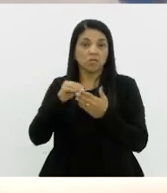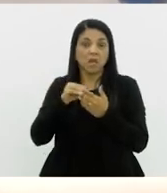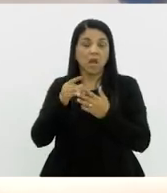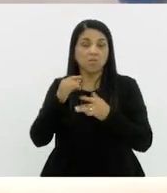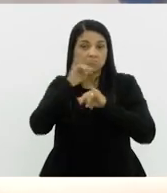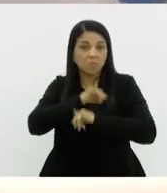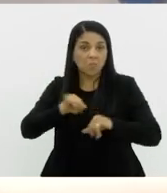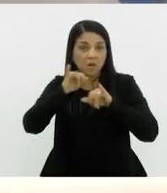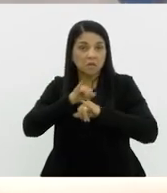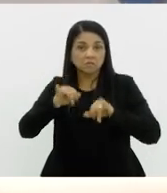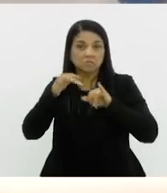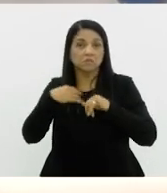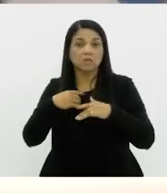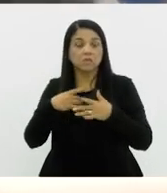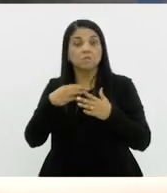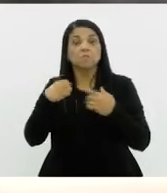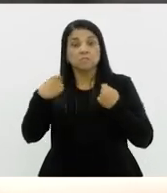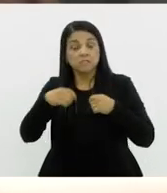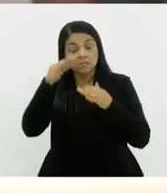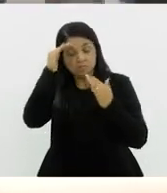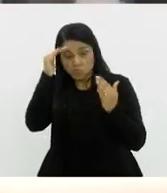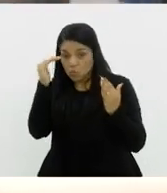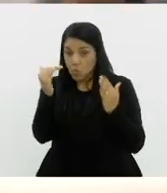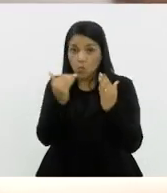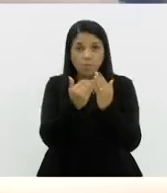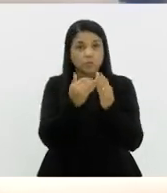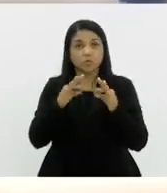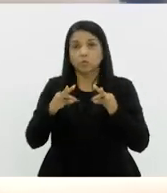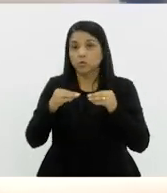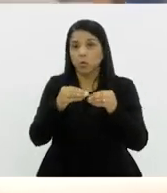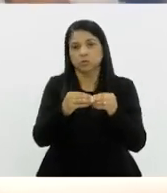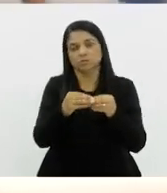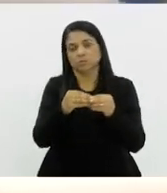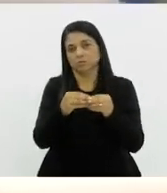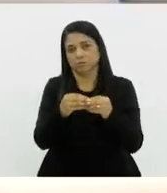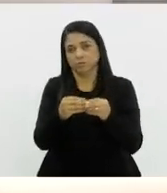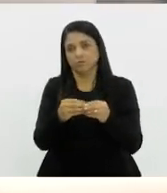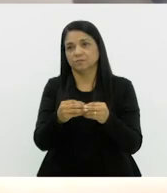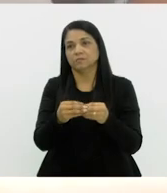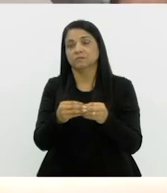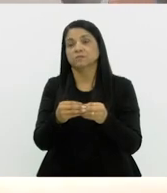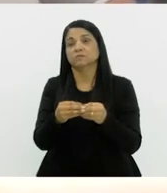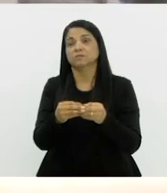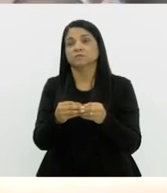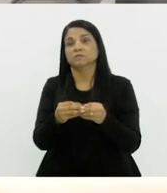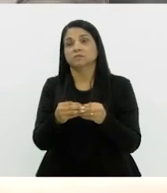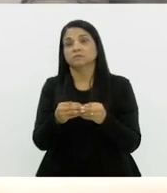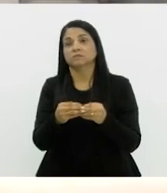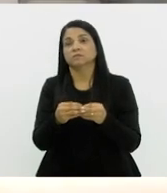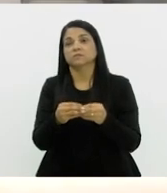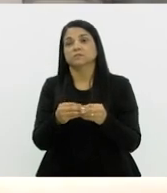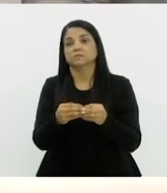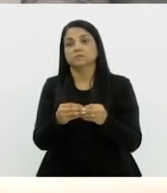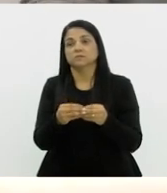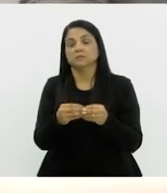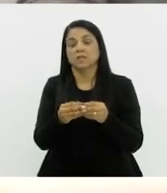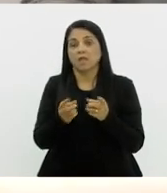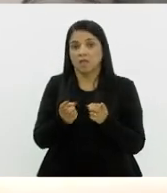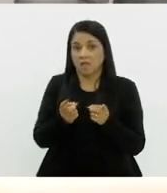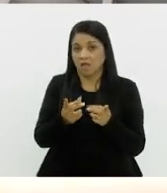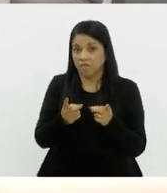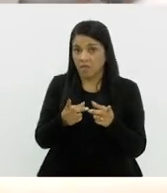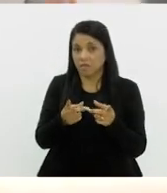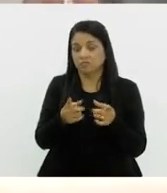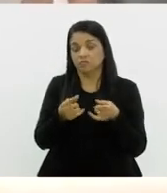que cumprir. Isso tem que ser extensivo, a gente tem que ir em cima. Desculpe, procurador, a gente tem que ir em cima de quem vende um